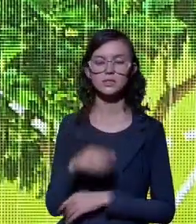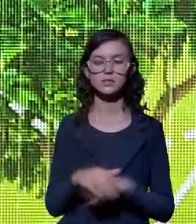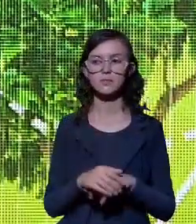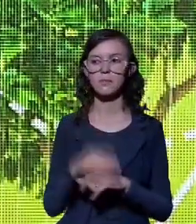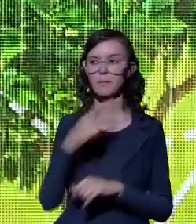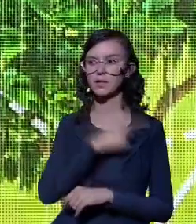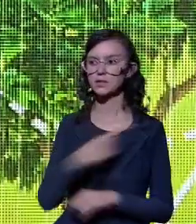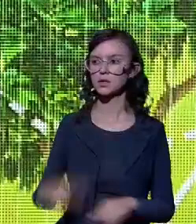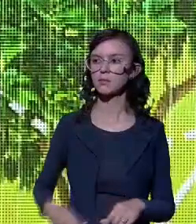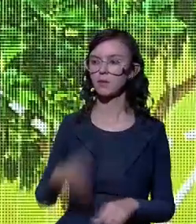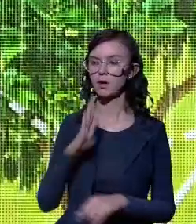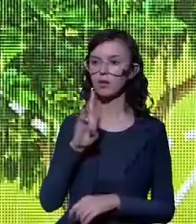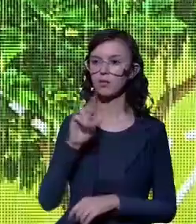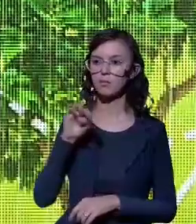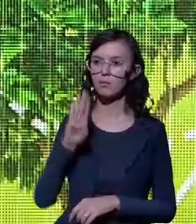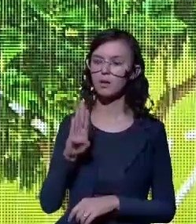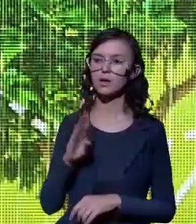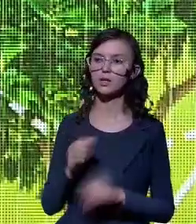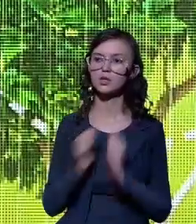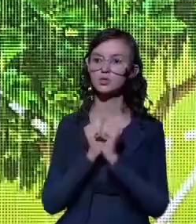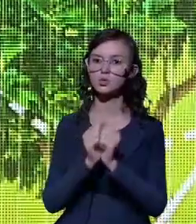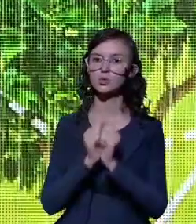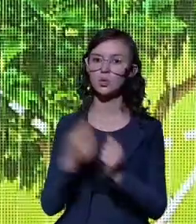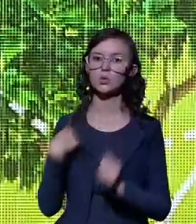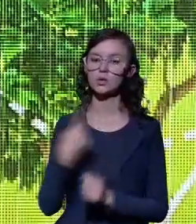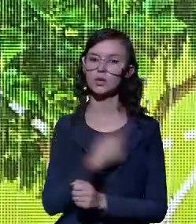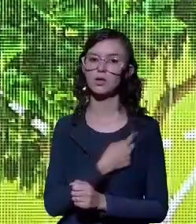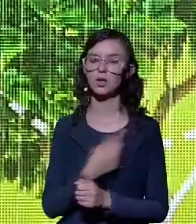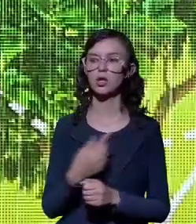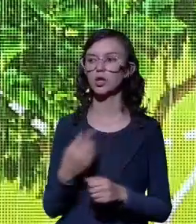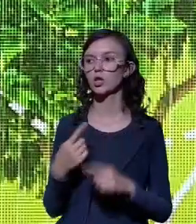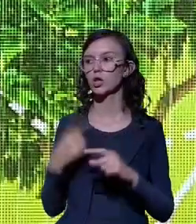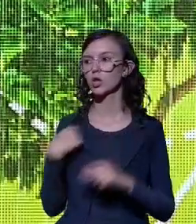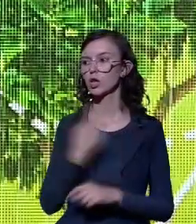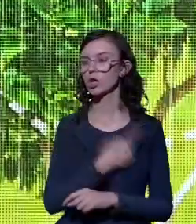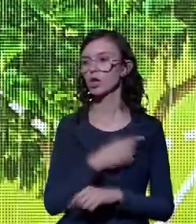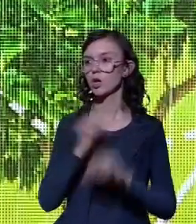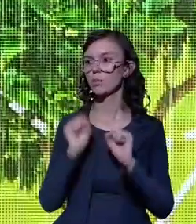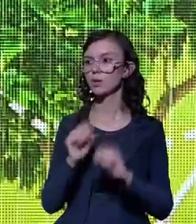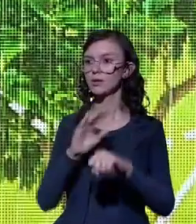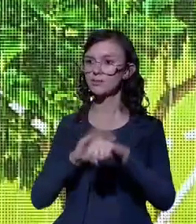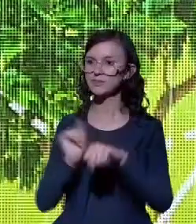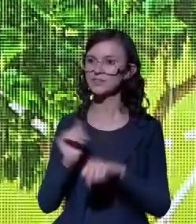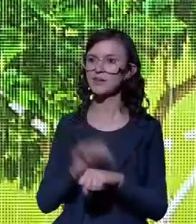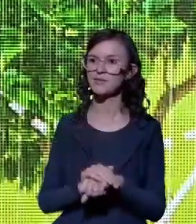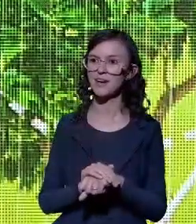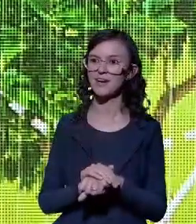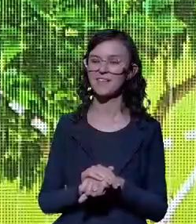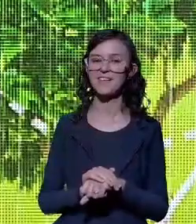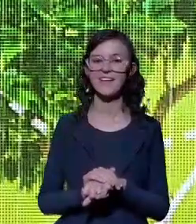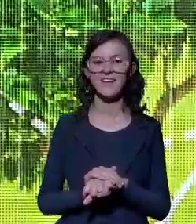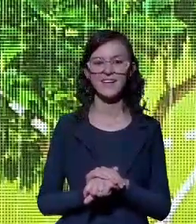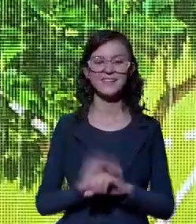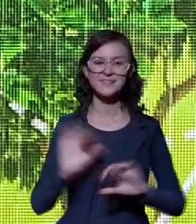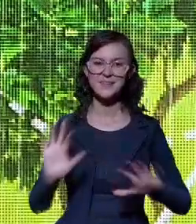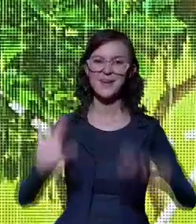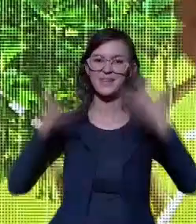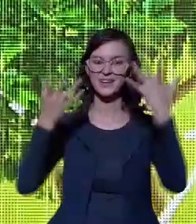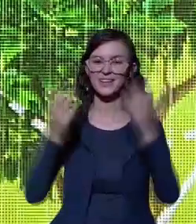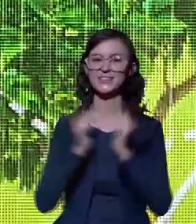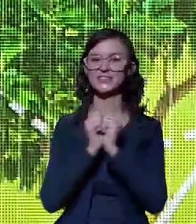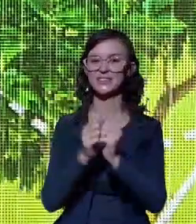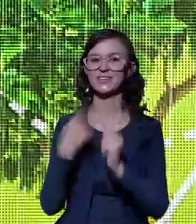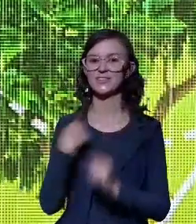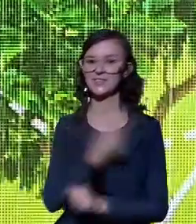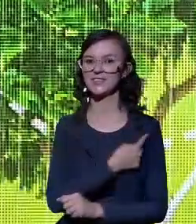conosco. Acho que a gente pode quebrar o protocolo e chamá-la aqui, né, para confraternizar conosco. Não é